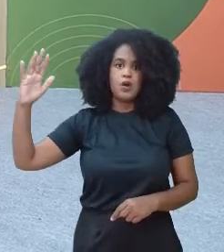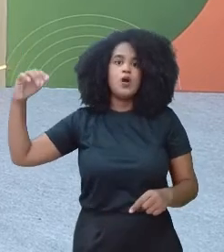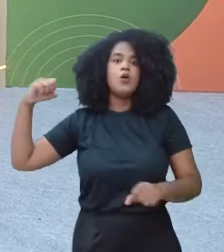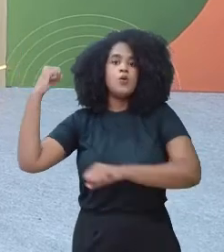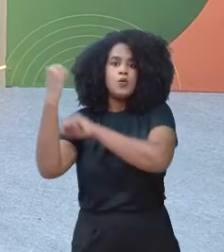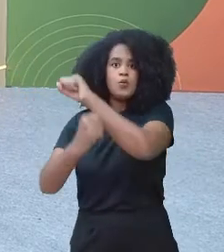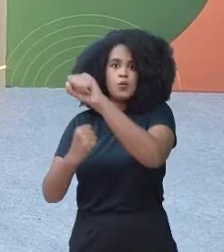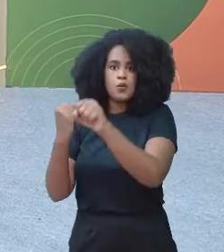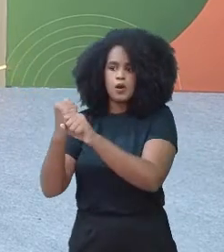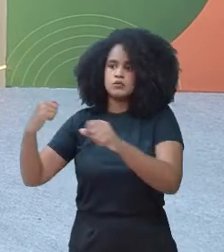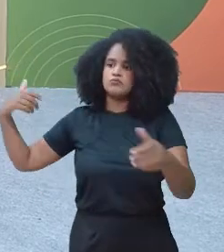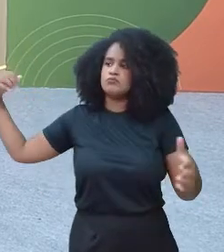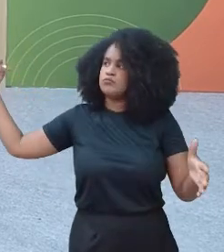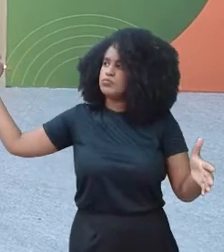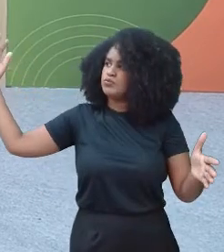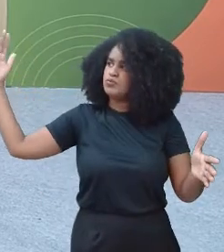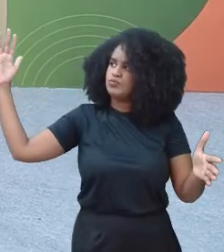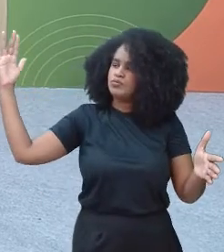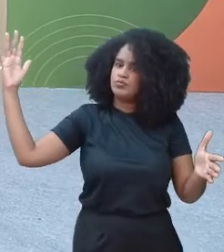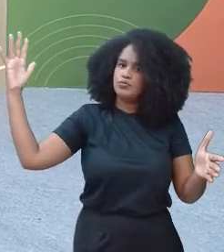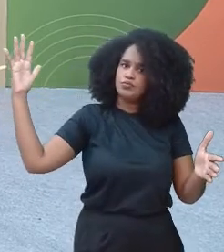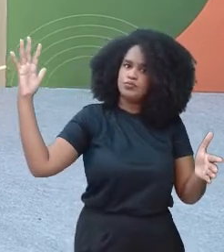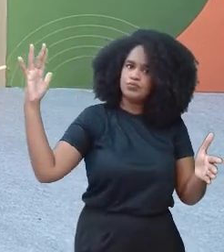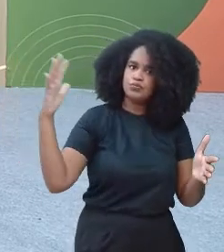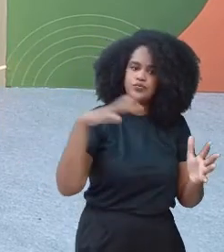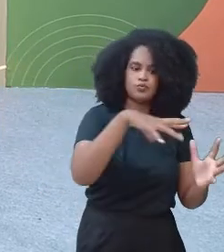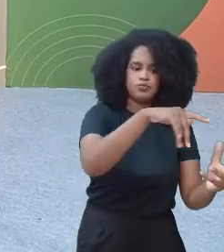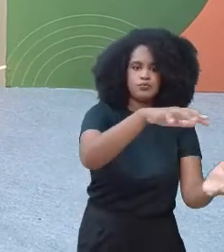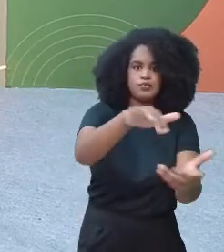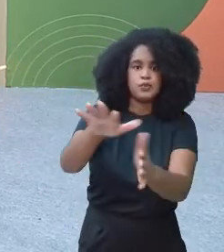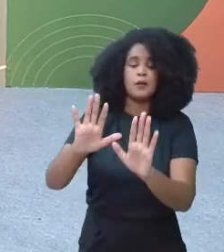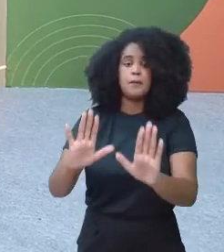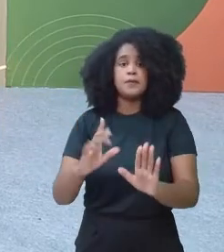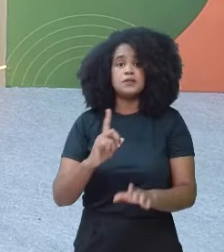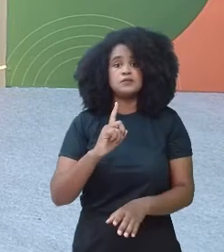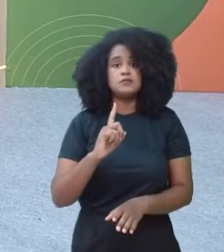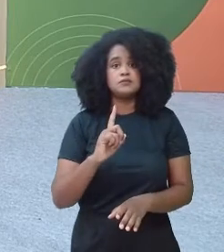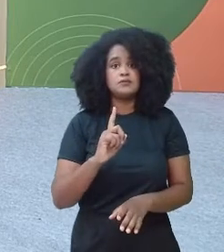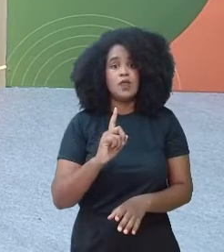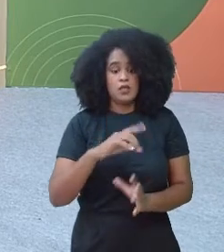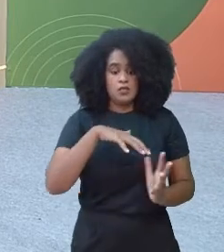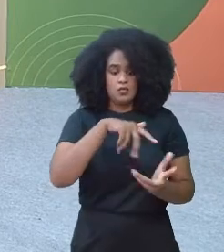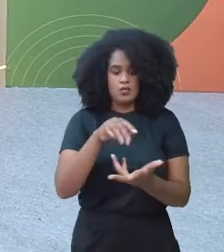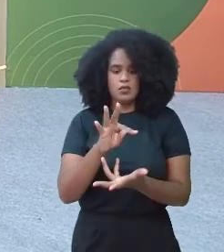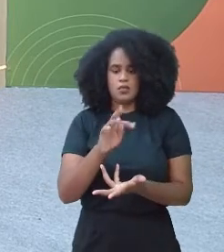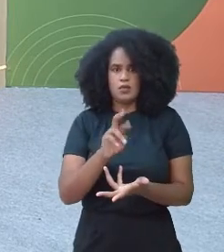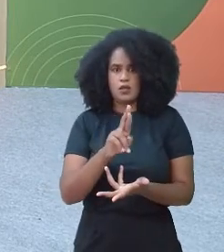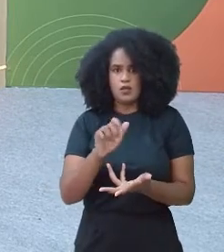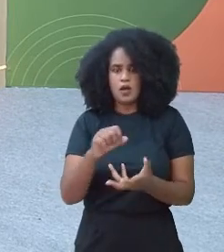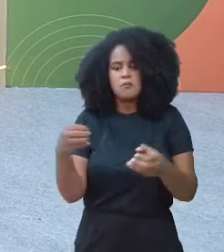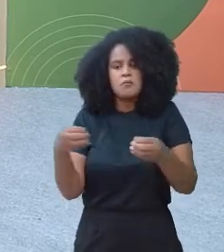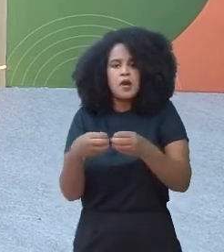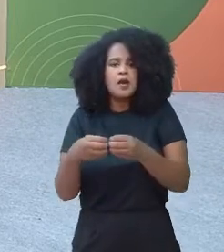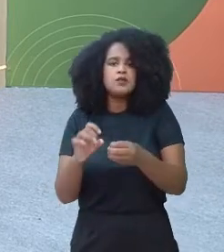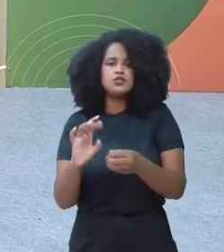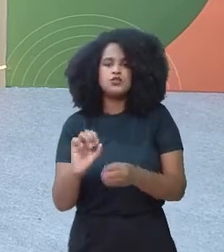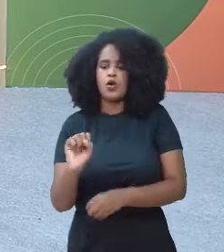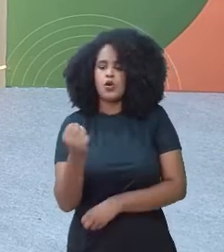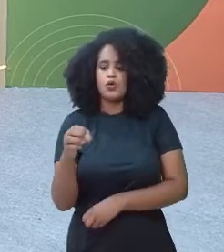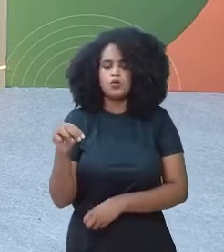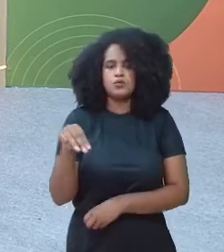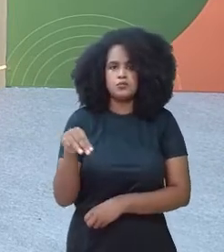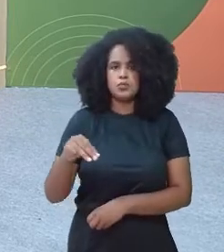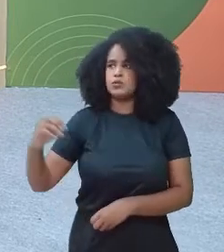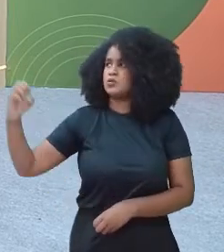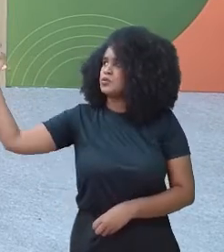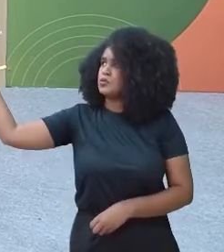nem um dia para percorrer. São 8 minutos e 19 segundos que a luz do Sol demora para sair dela e chegar